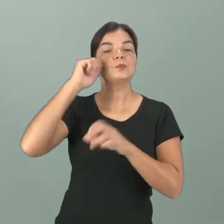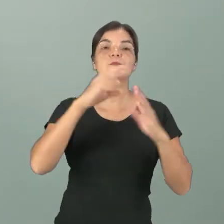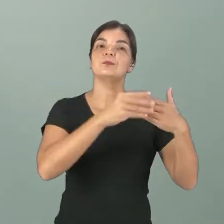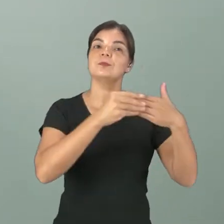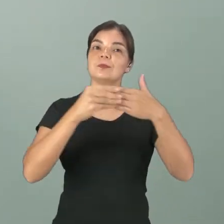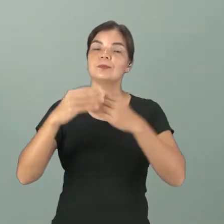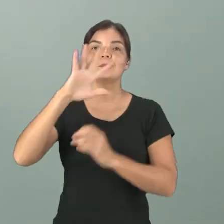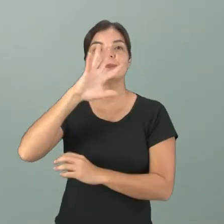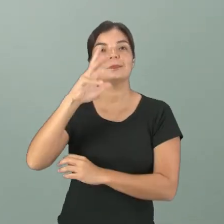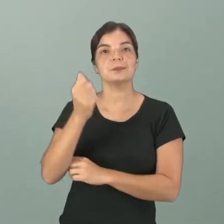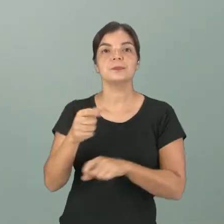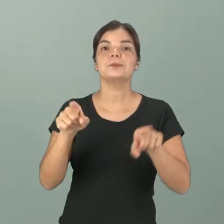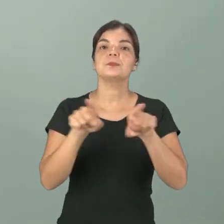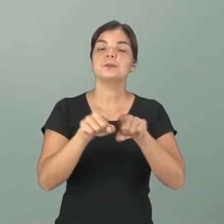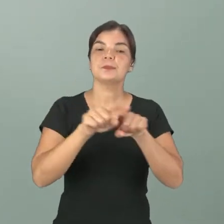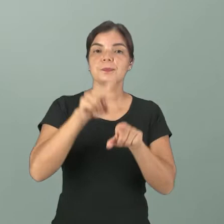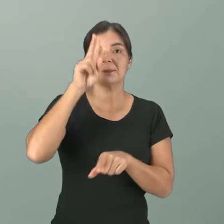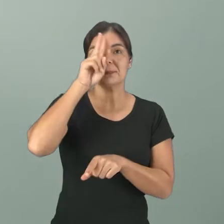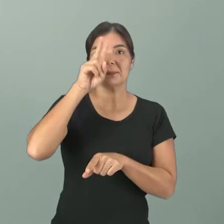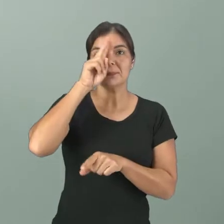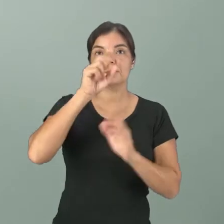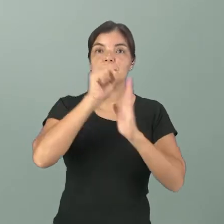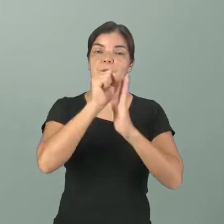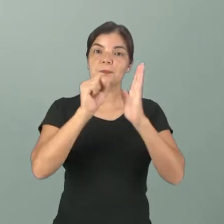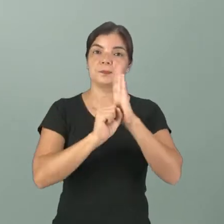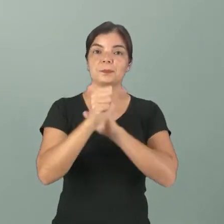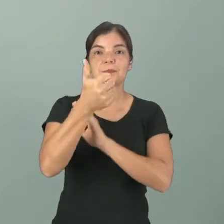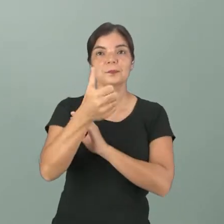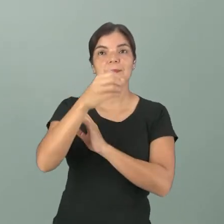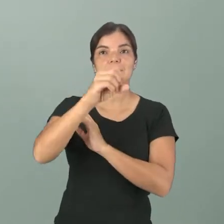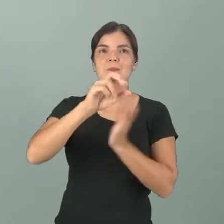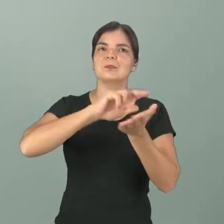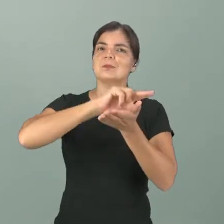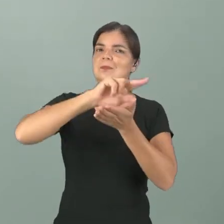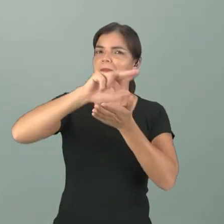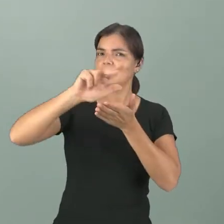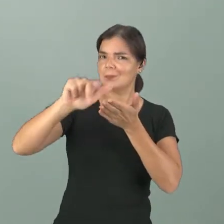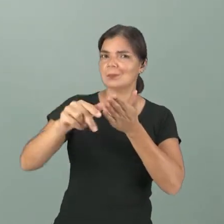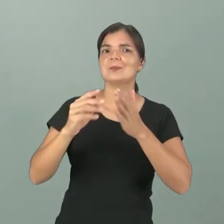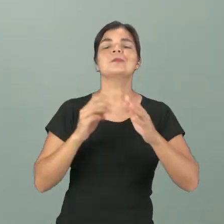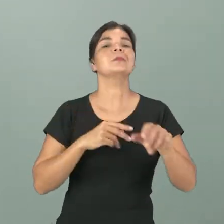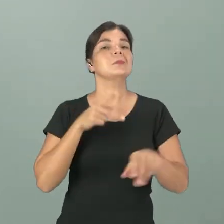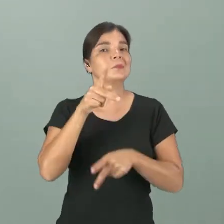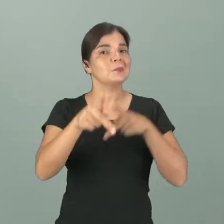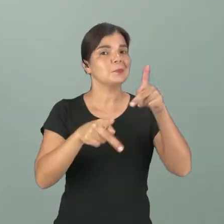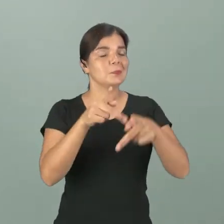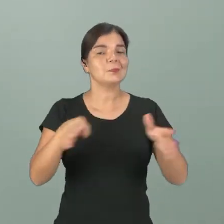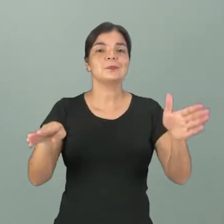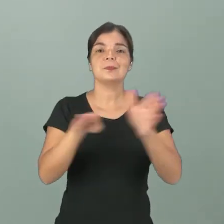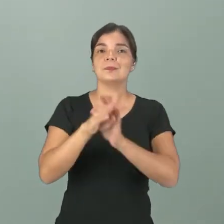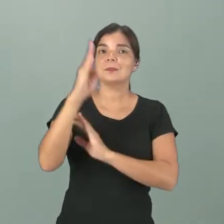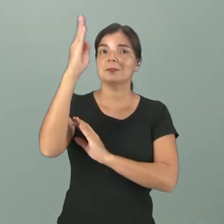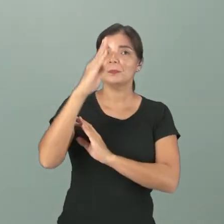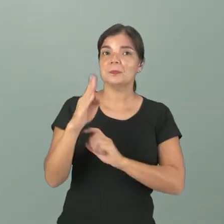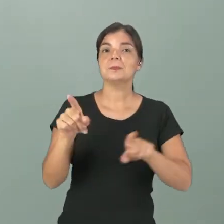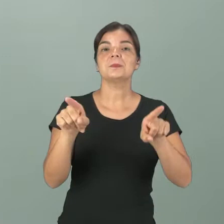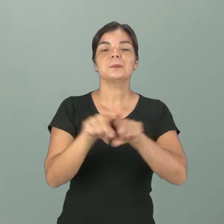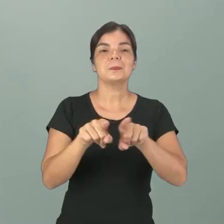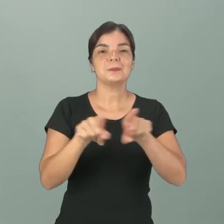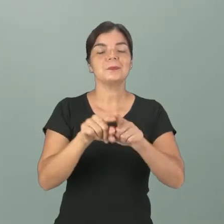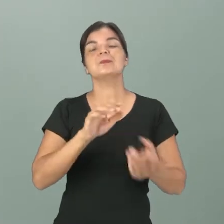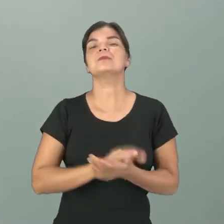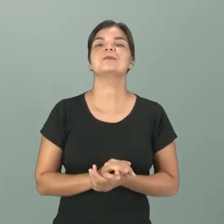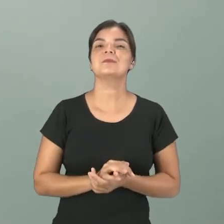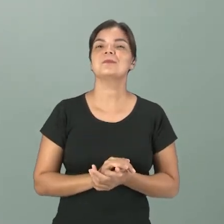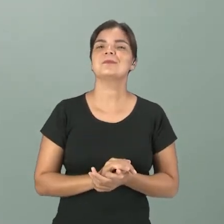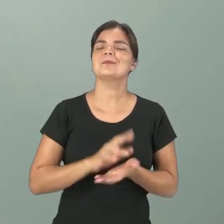África. Lembramos também que a partir do século XIX, vários outros povos também chegaram no Brasil e fizeram